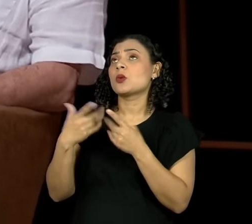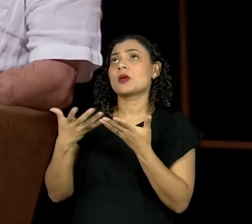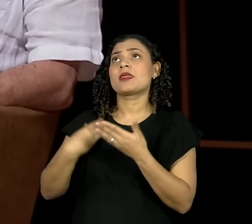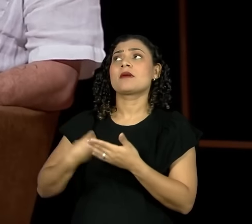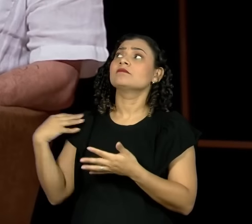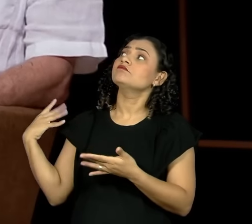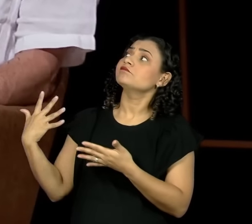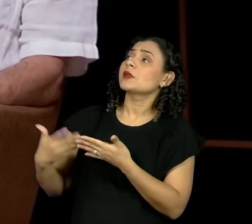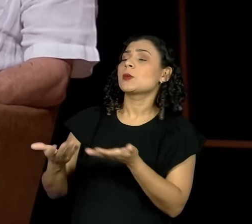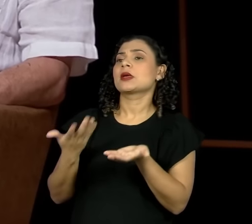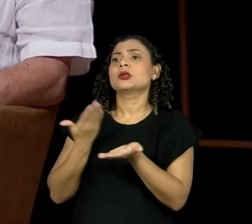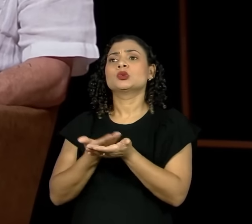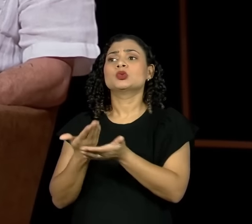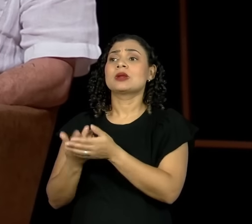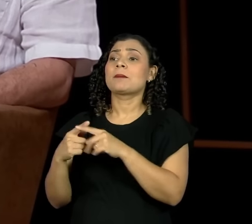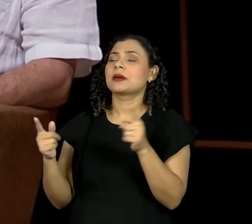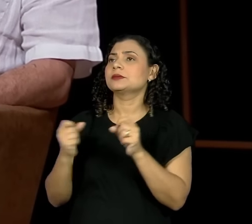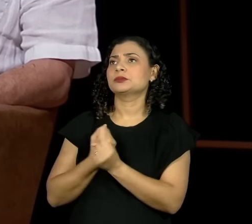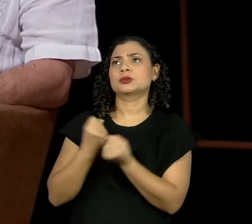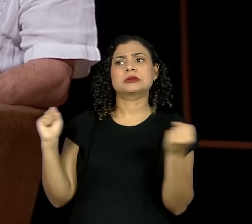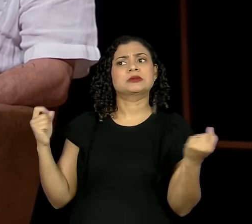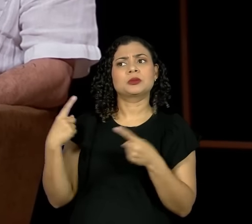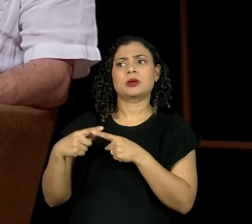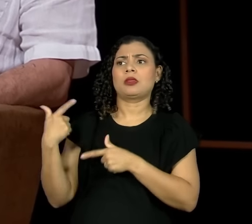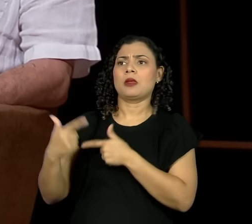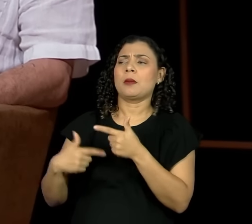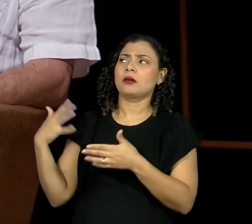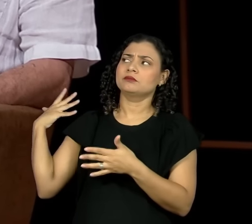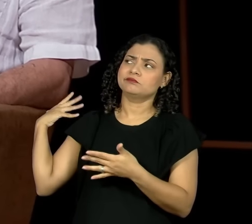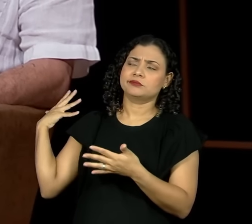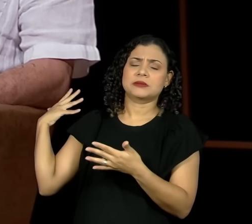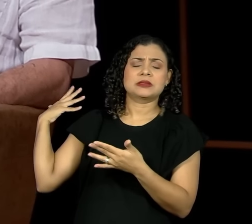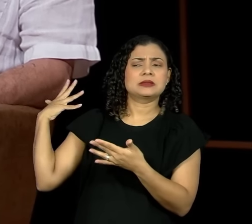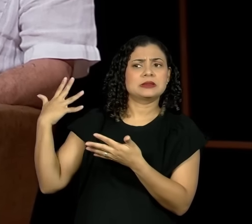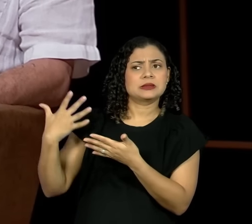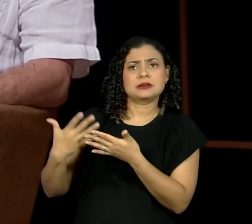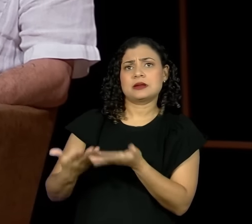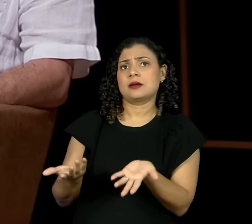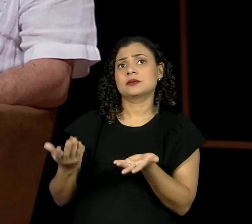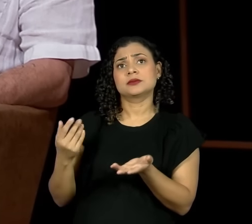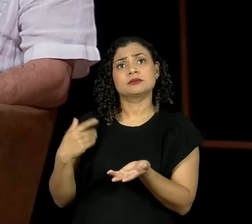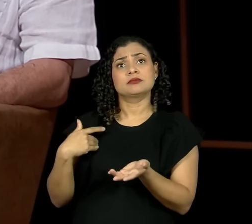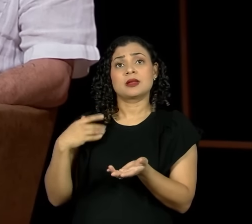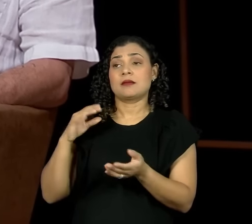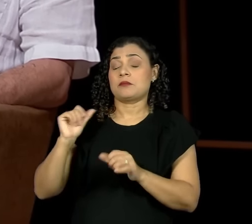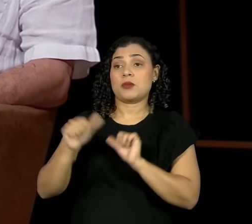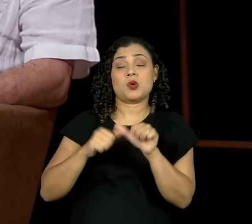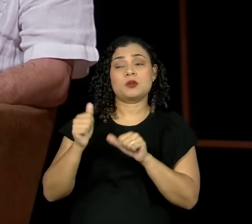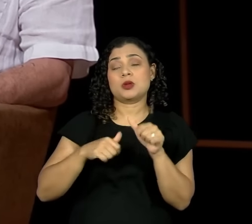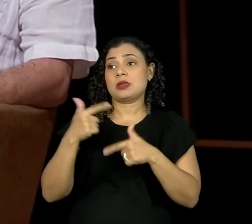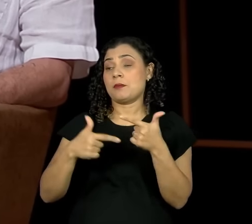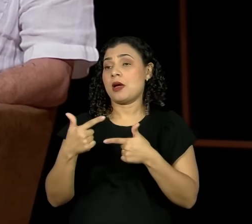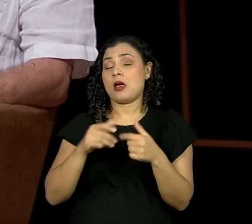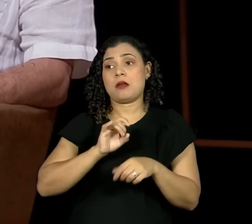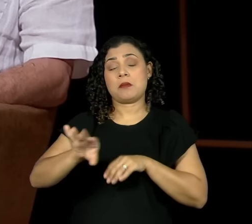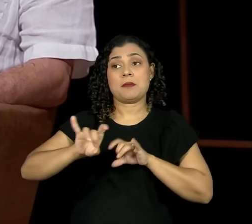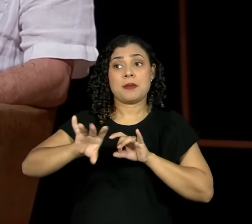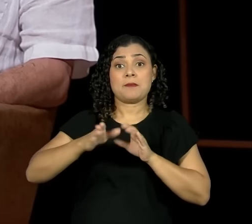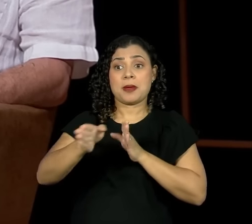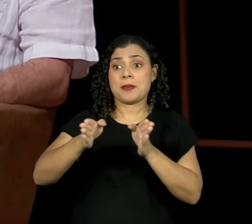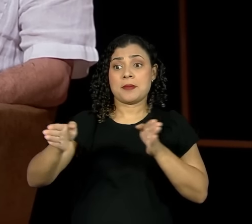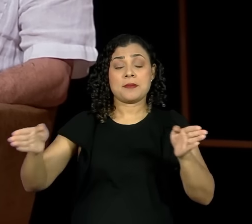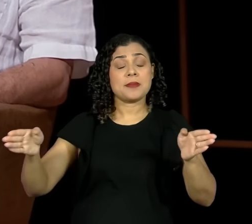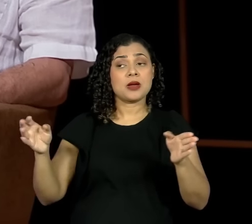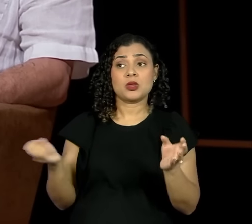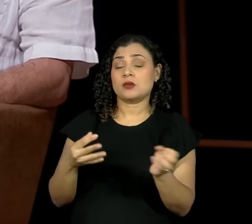e mas era impossível porque eh cada hora trabalhando num lugar e num projeto novo falei